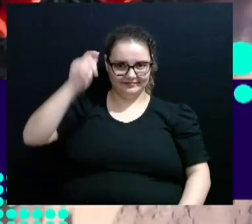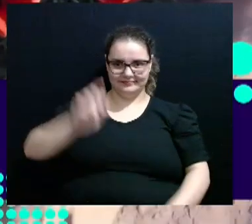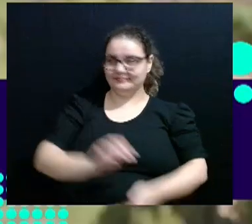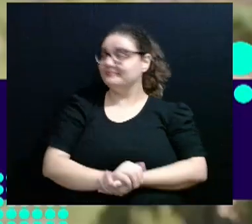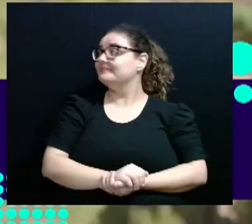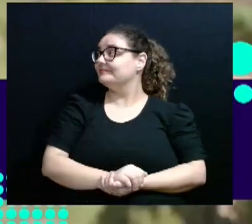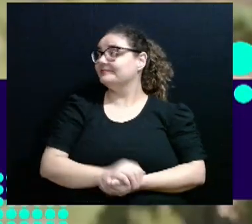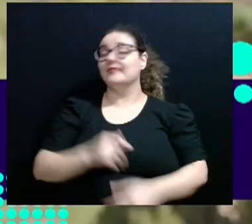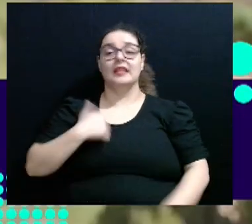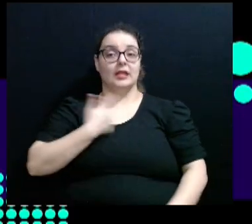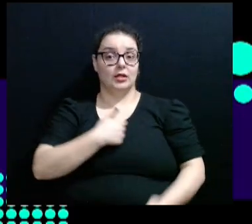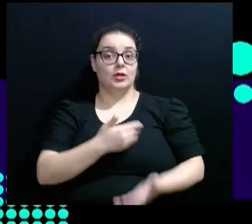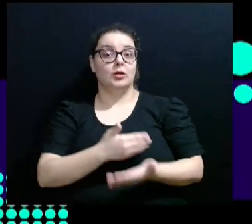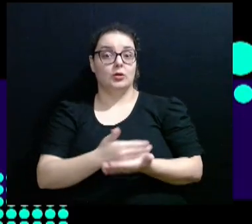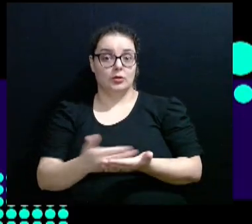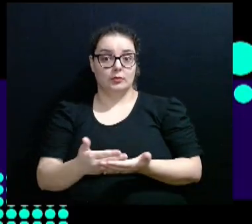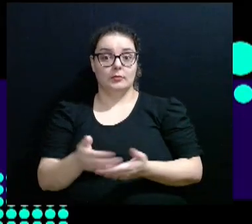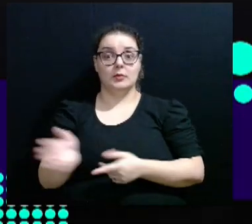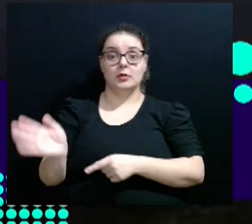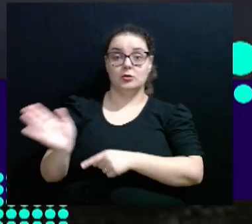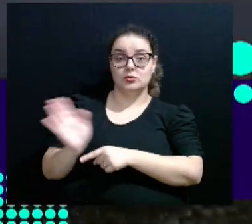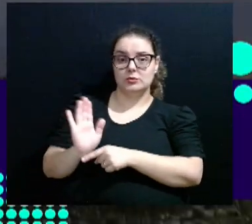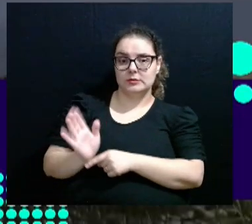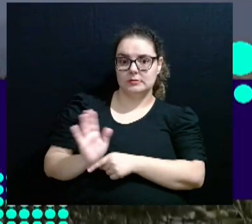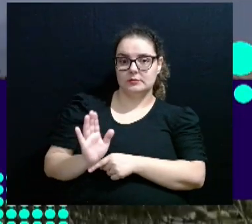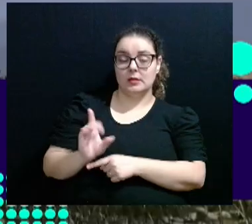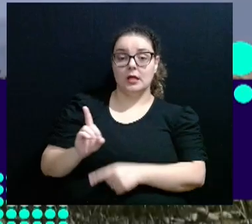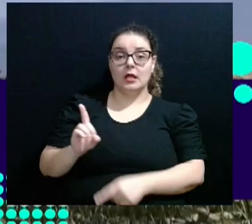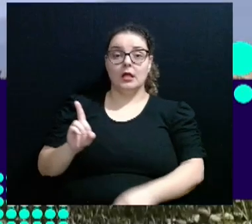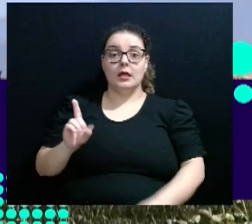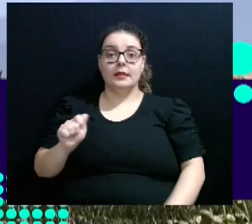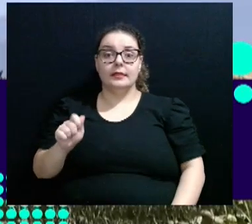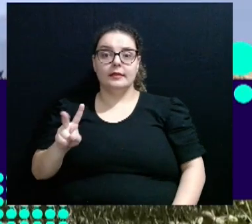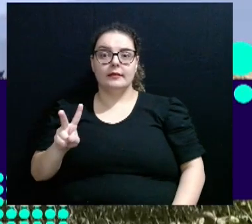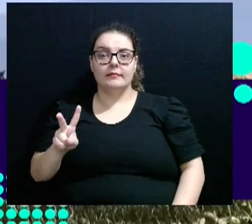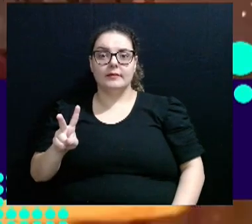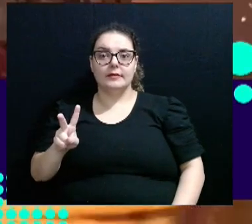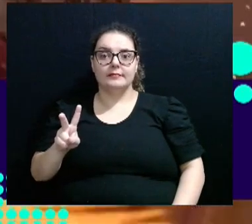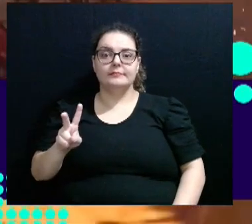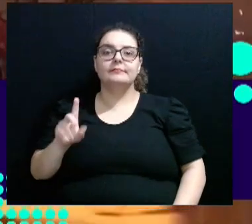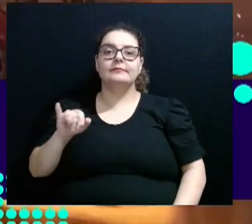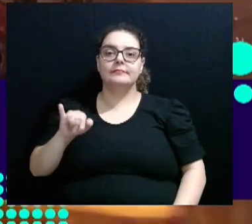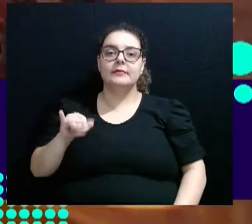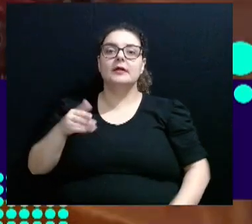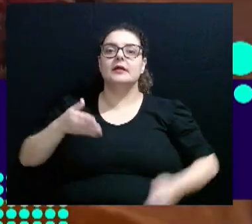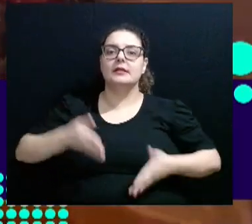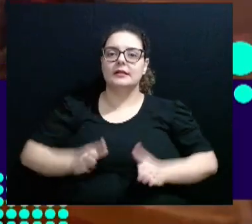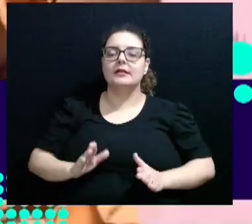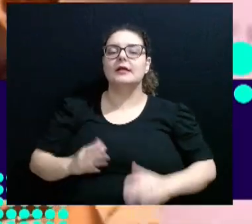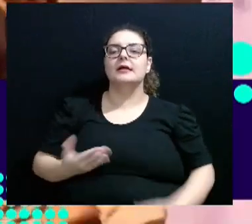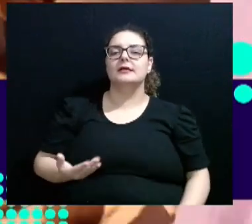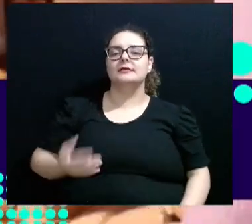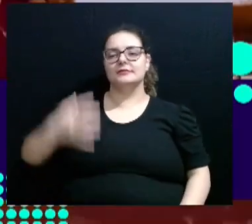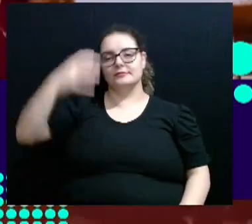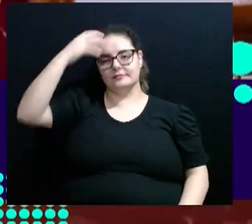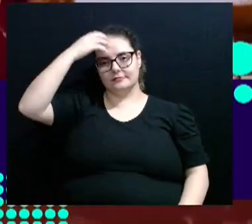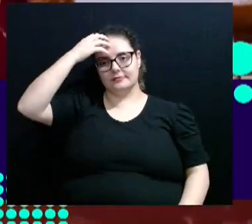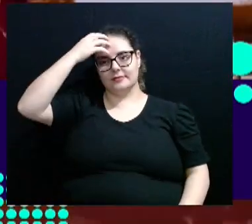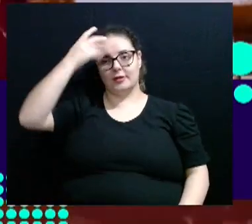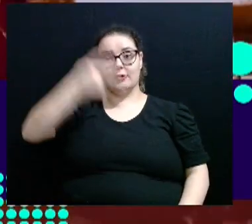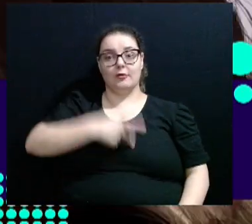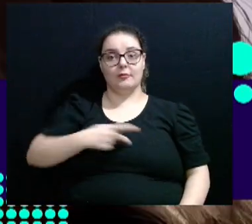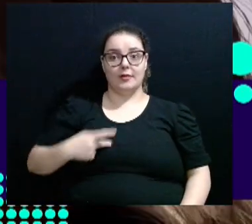pelo cinema. Davi nasce um rei. É a história do jovem pastor Davi que cuida do seu rebanho com bravura